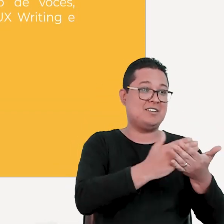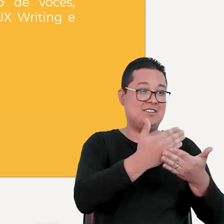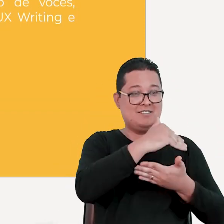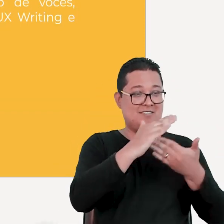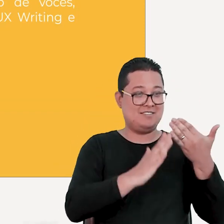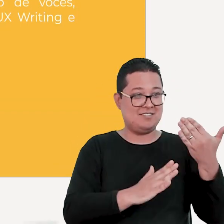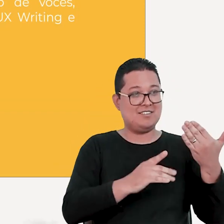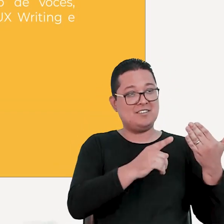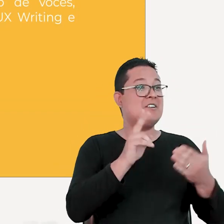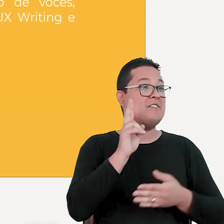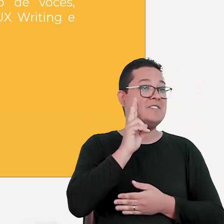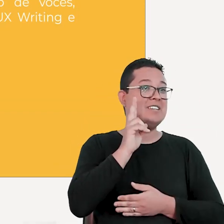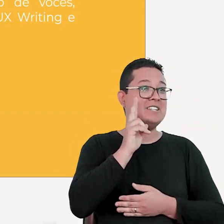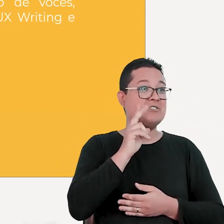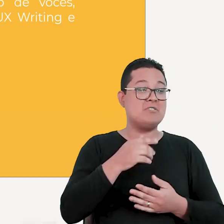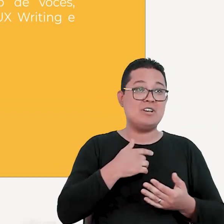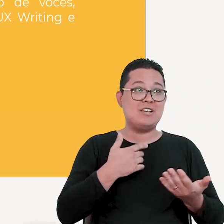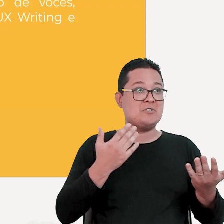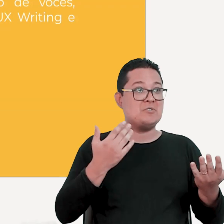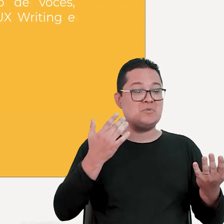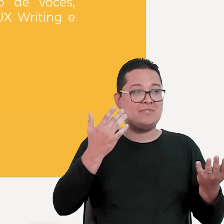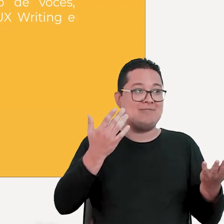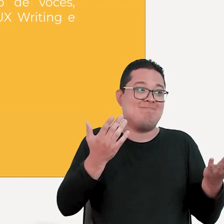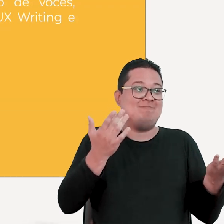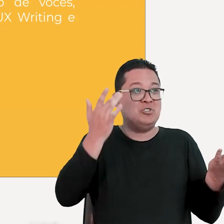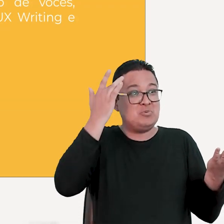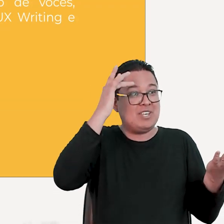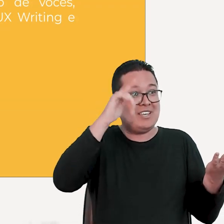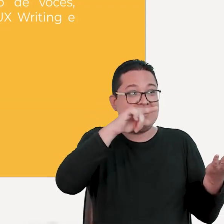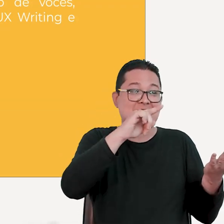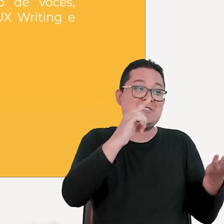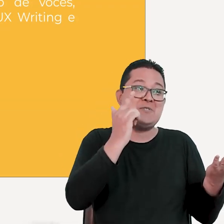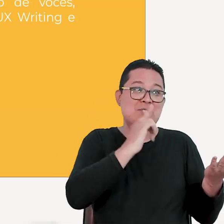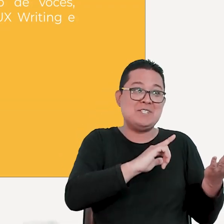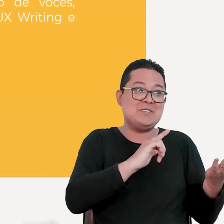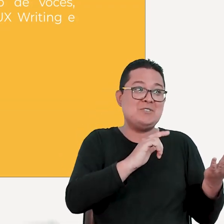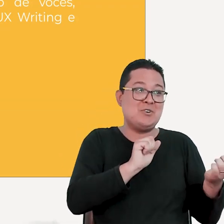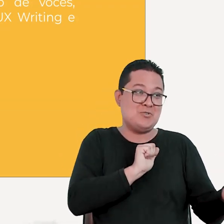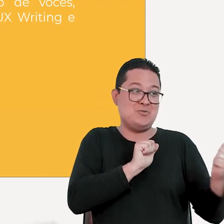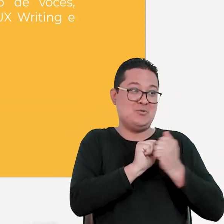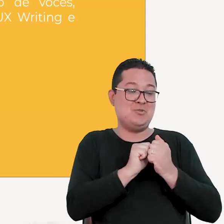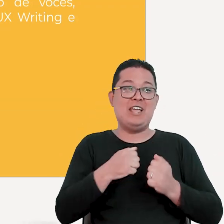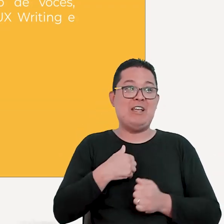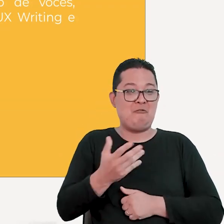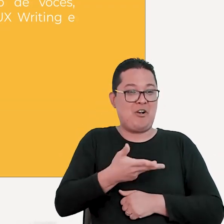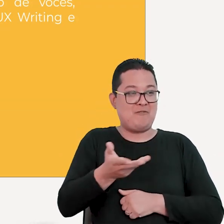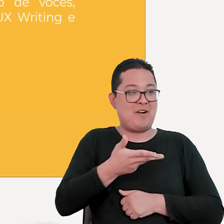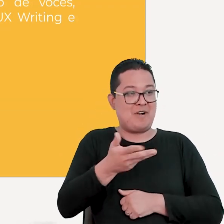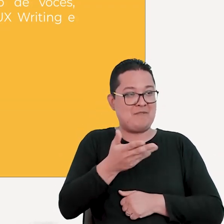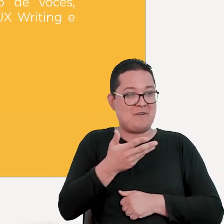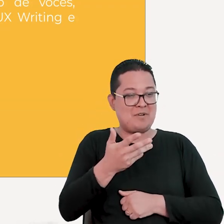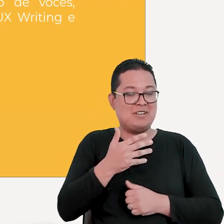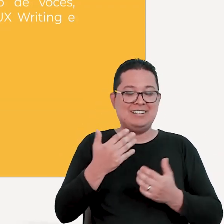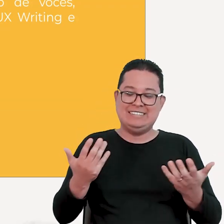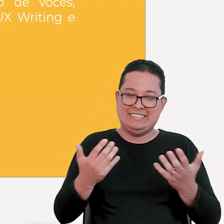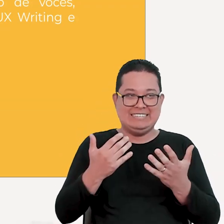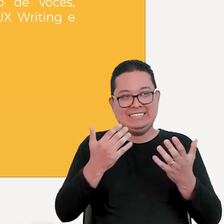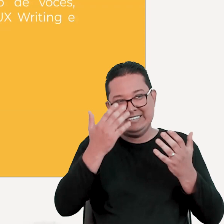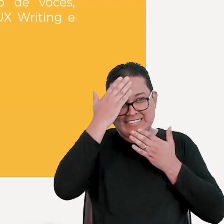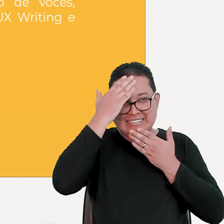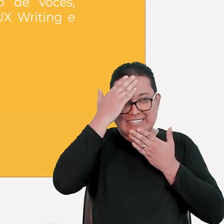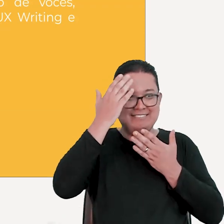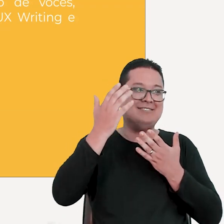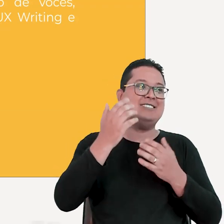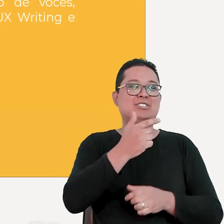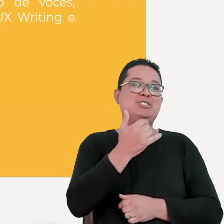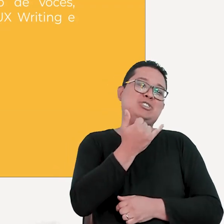Não sei, né, se ele conseguiu aí me acompanhar, porque eu falo muito rápido, então já peço desculpas